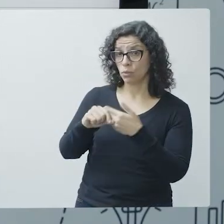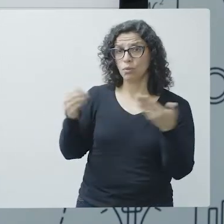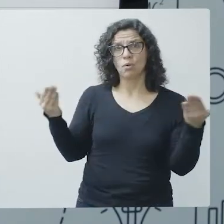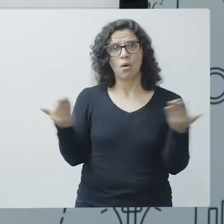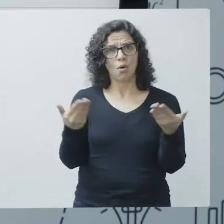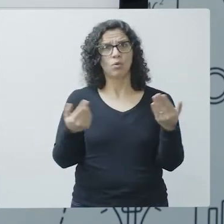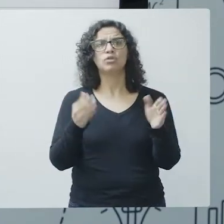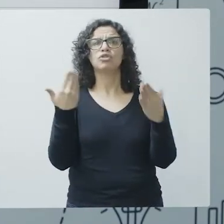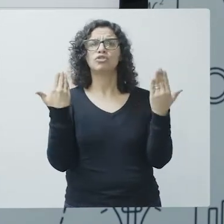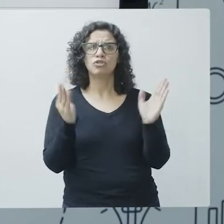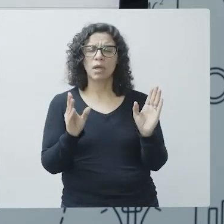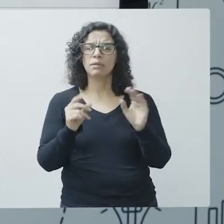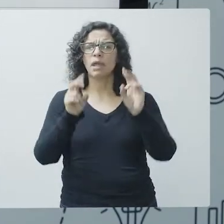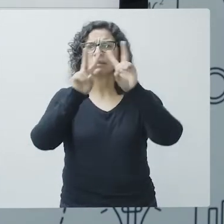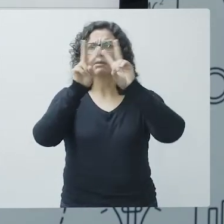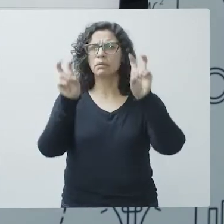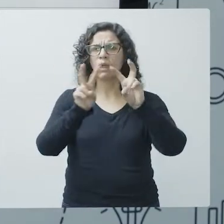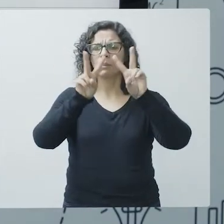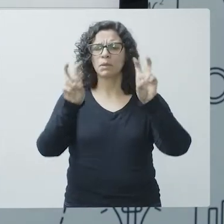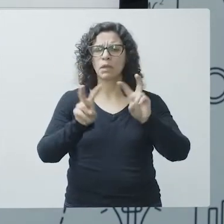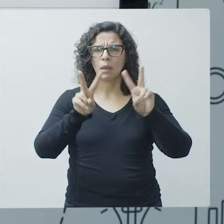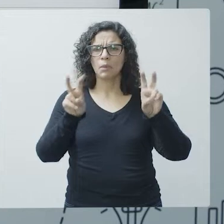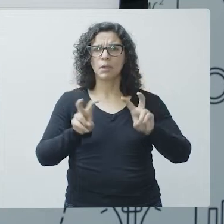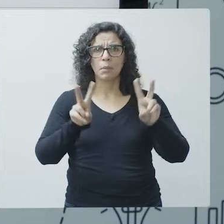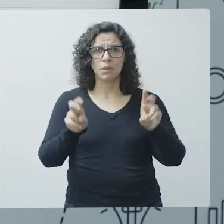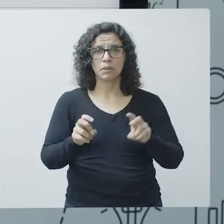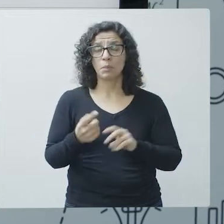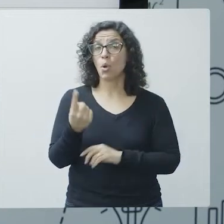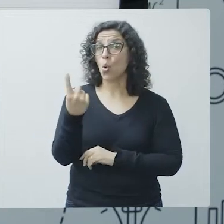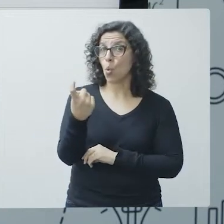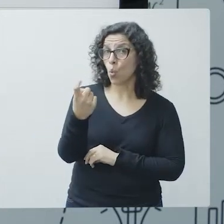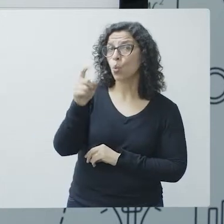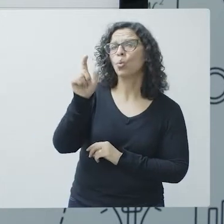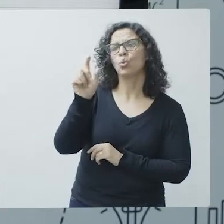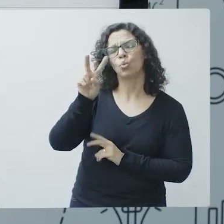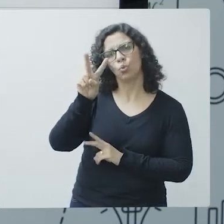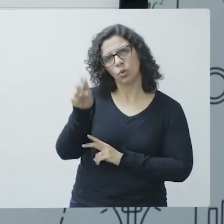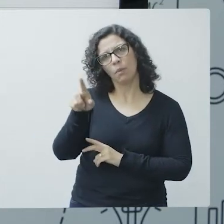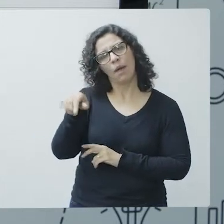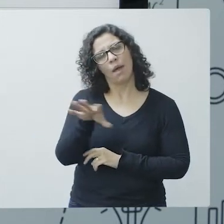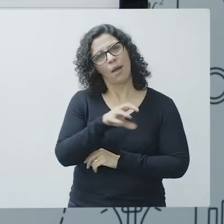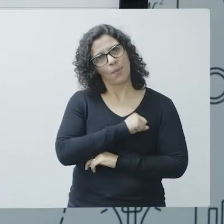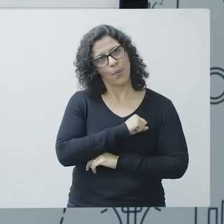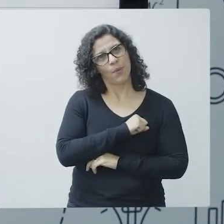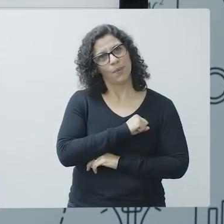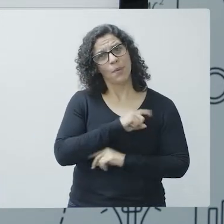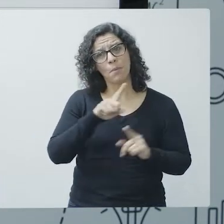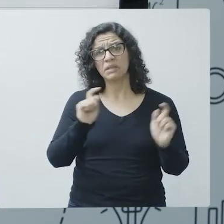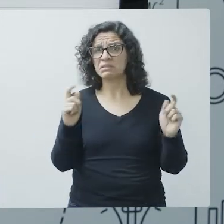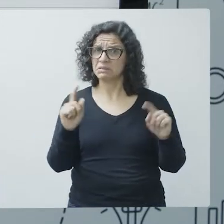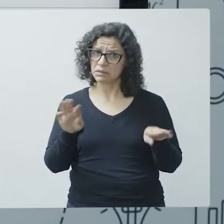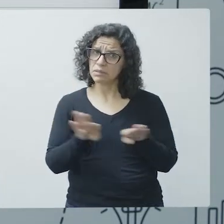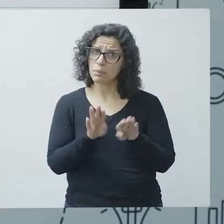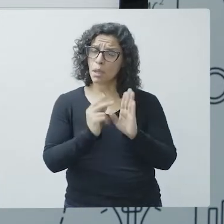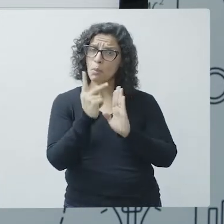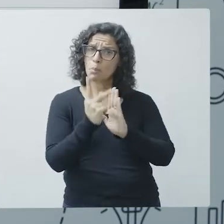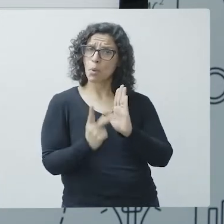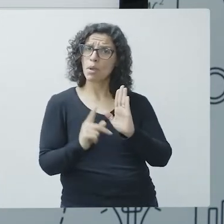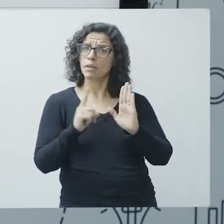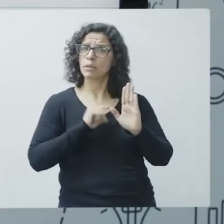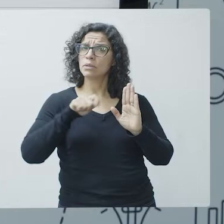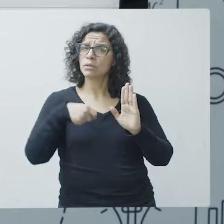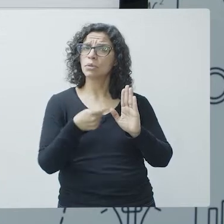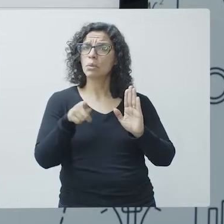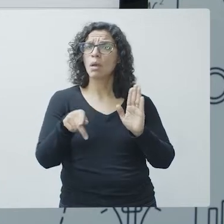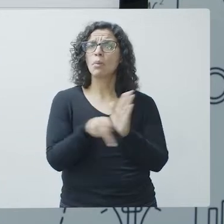ela trabalha com muitos temas, né? Um deles, claro, é o amor. Mas ela também trabalha ao mesmo tempo com o